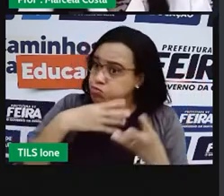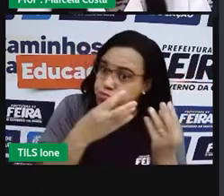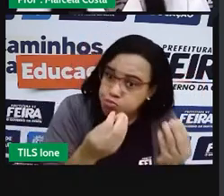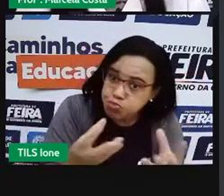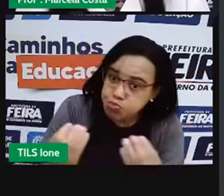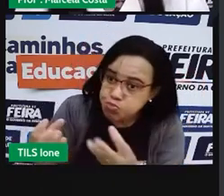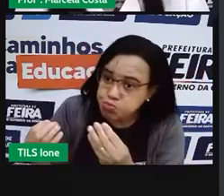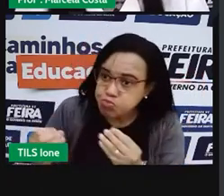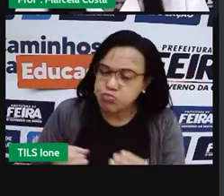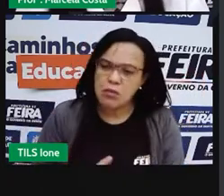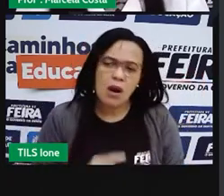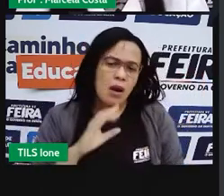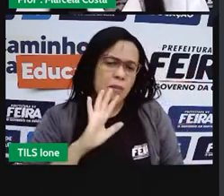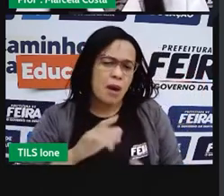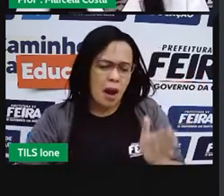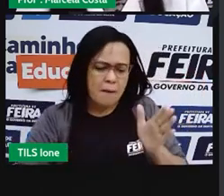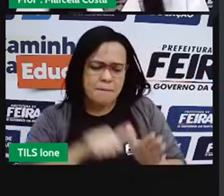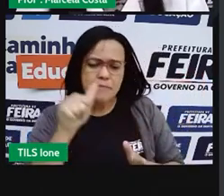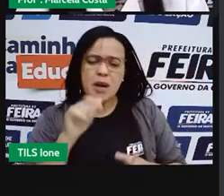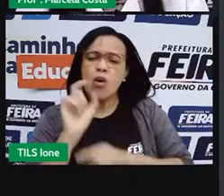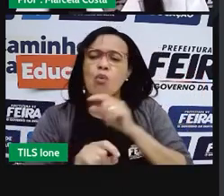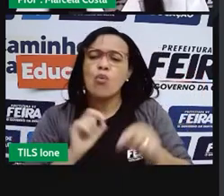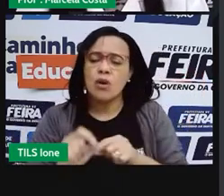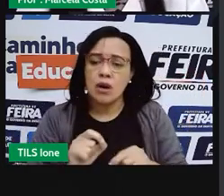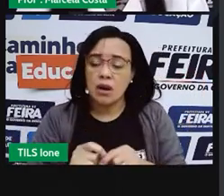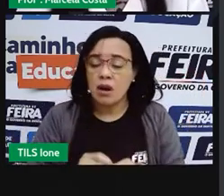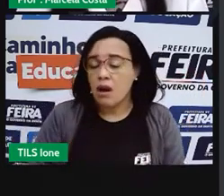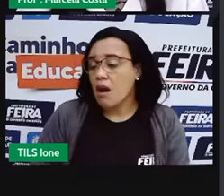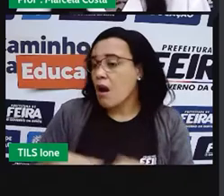Pai, é claro que quero começar com a Cinderela.